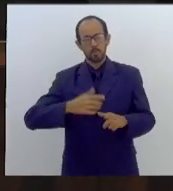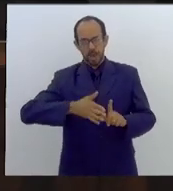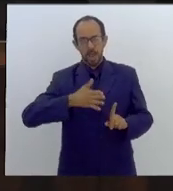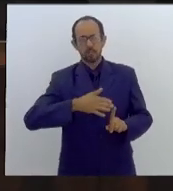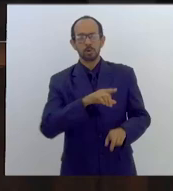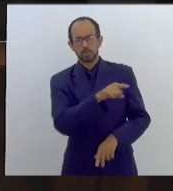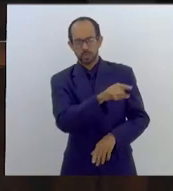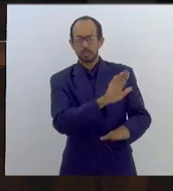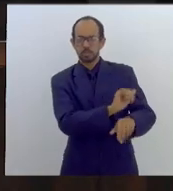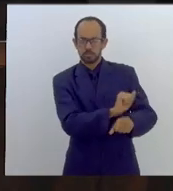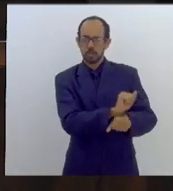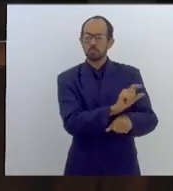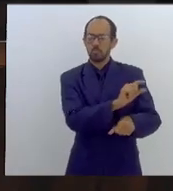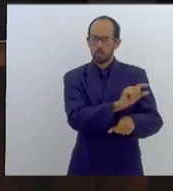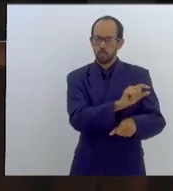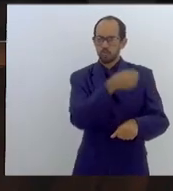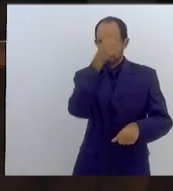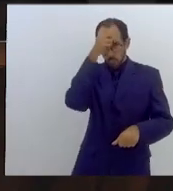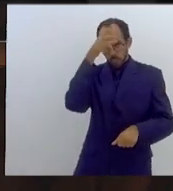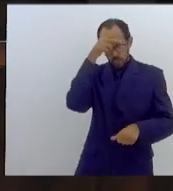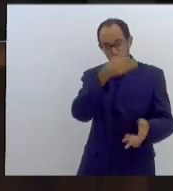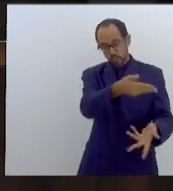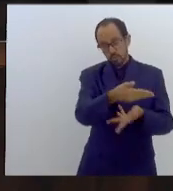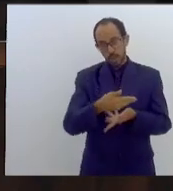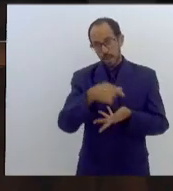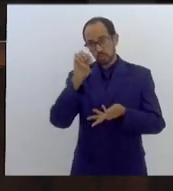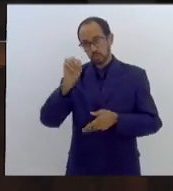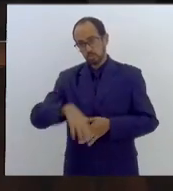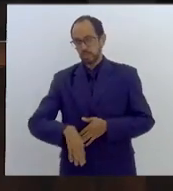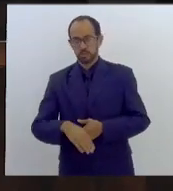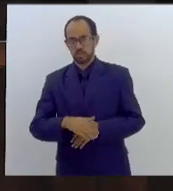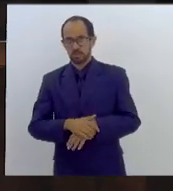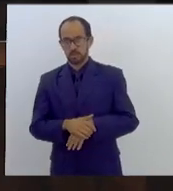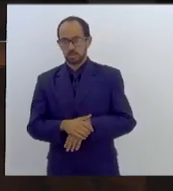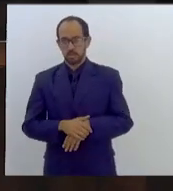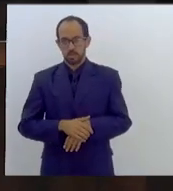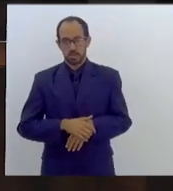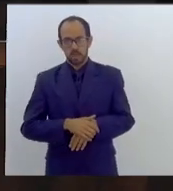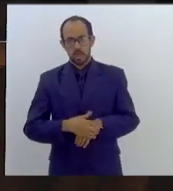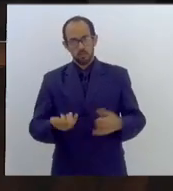os prefeitos foram chamados, sim. A informação que já vieram